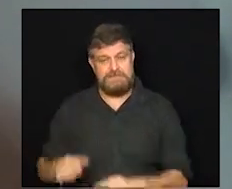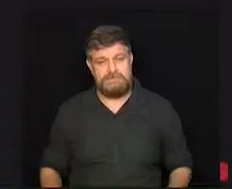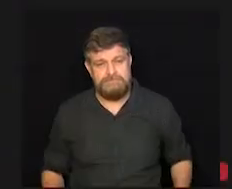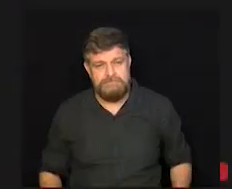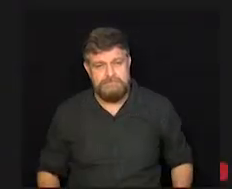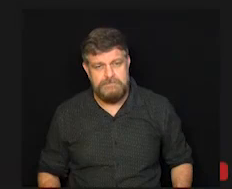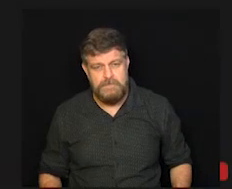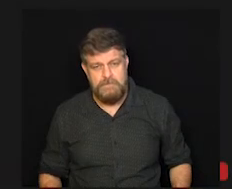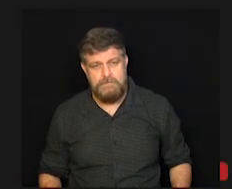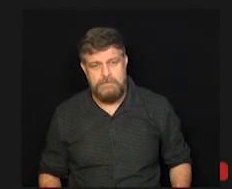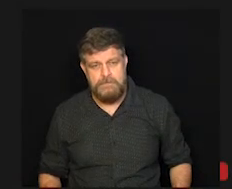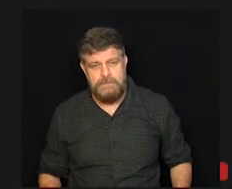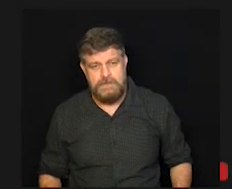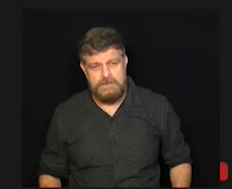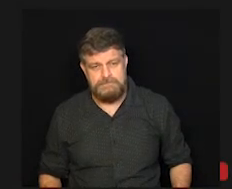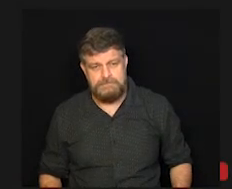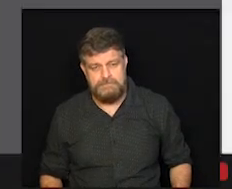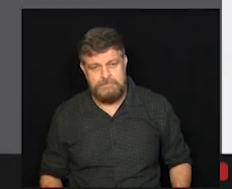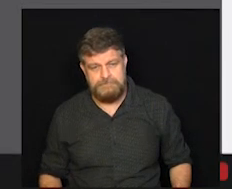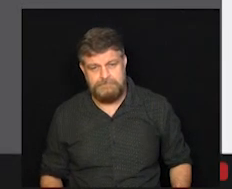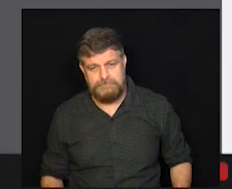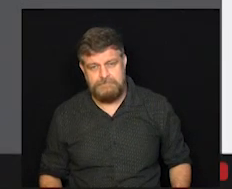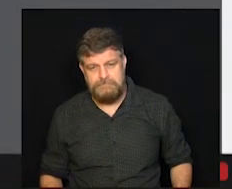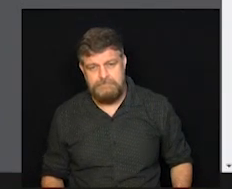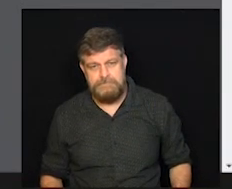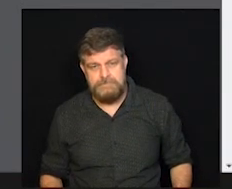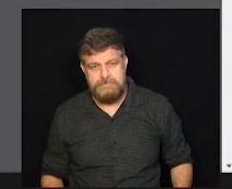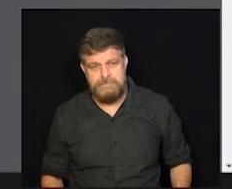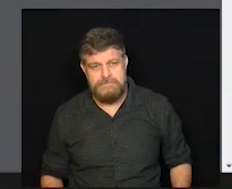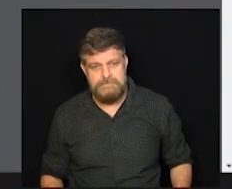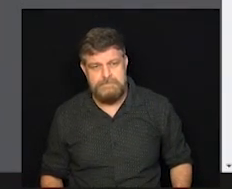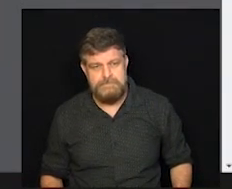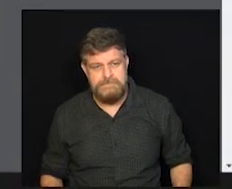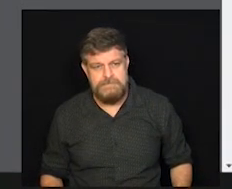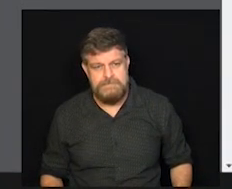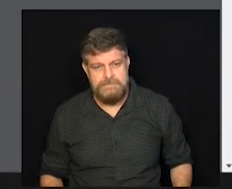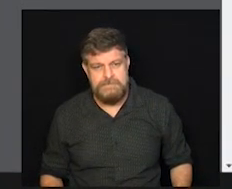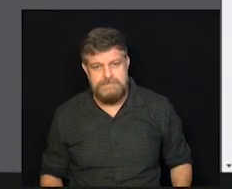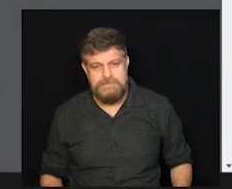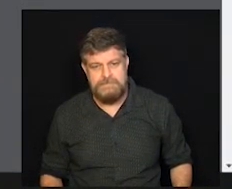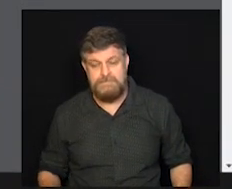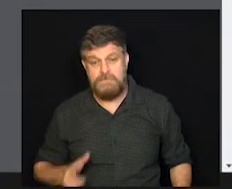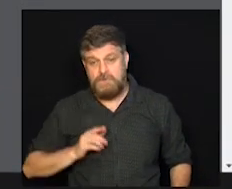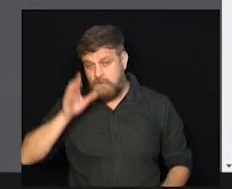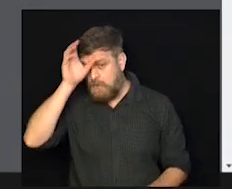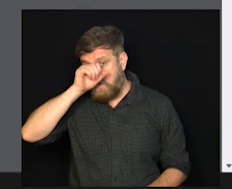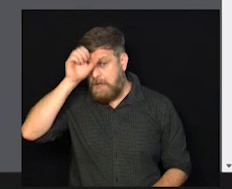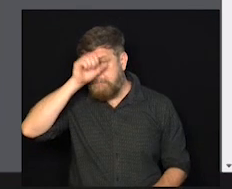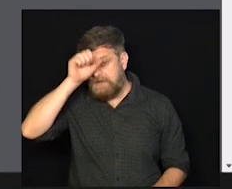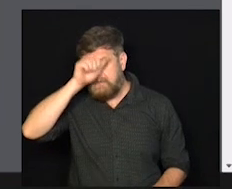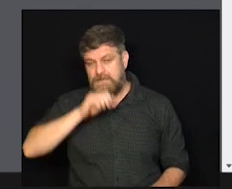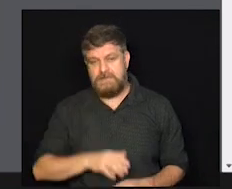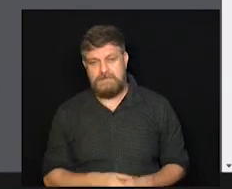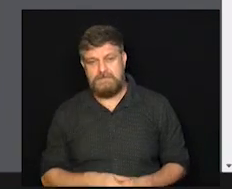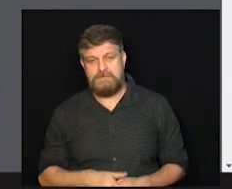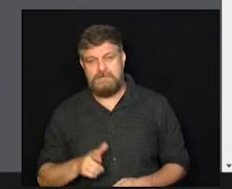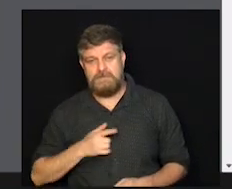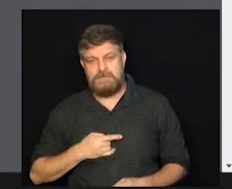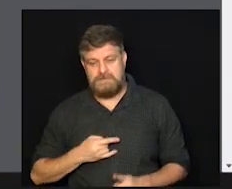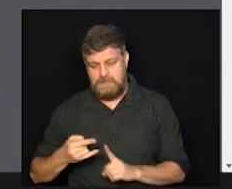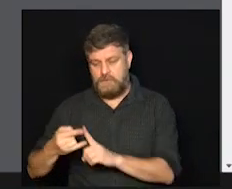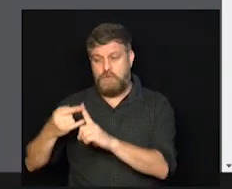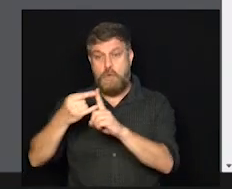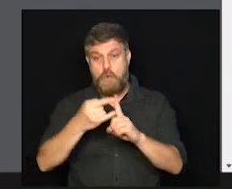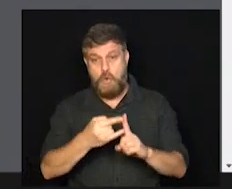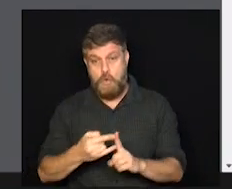aqui. Entrou, né? Ah, não, aqui aparece aqui um pouquinho do lado. Estou aprendendo um pouco mais o Zoom. Temos usado uns outros e quando a gente